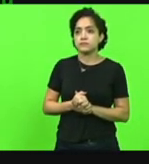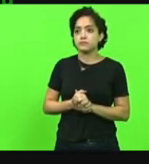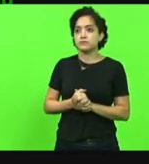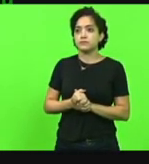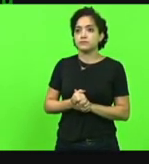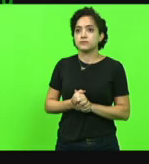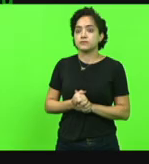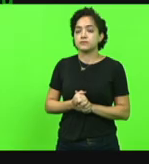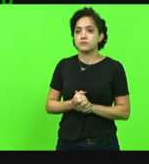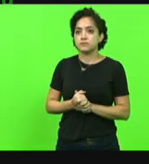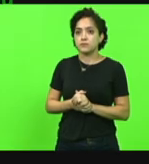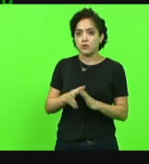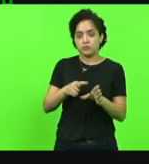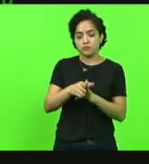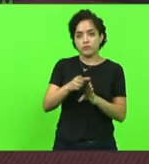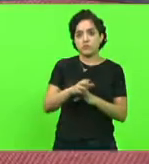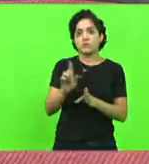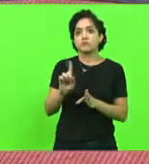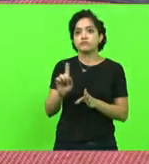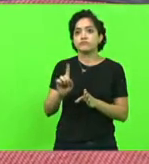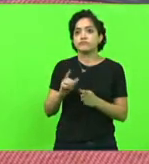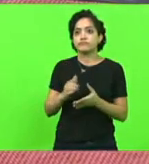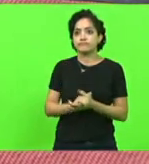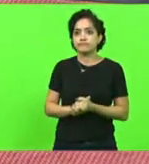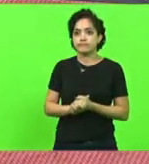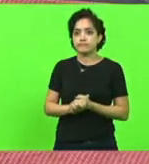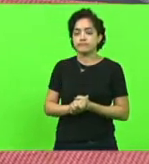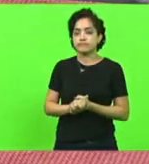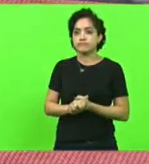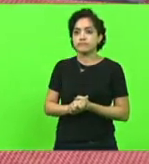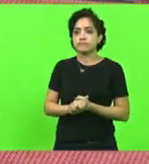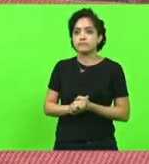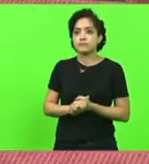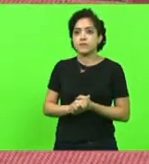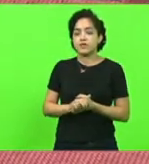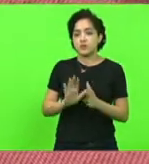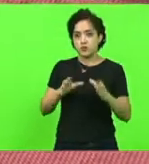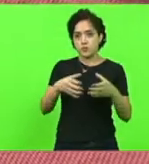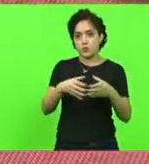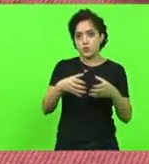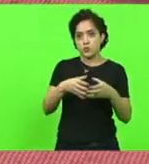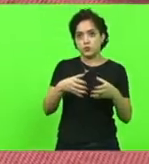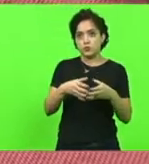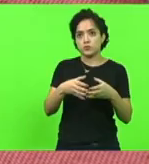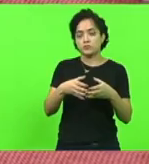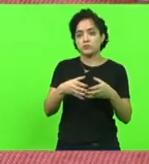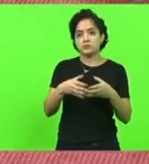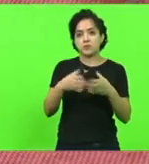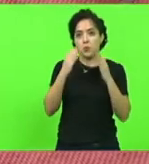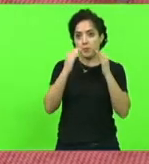Não vou orientar voto para não correr o risco de ser desobedecida, já que a minha bancada não é tão obediente assim.